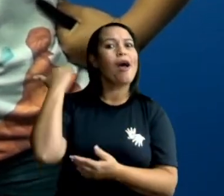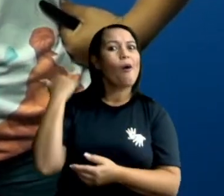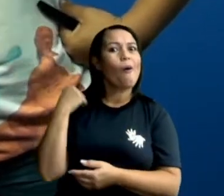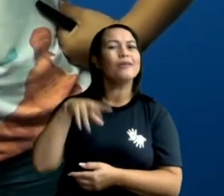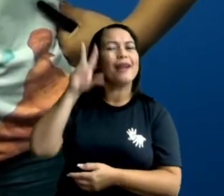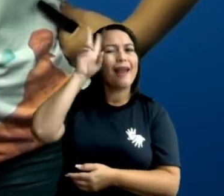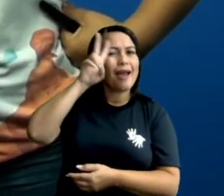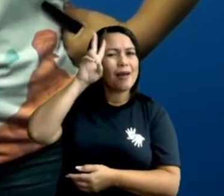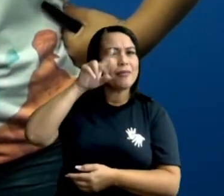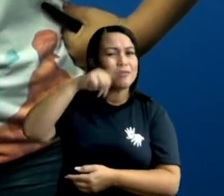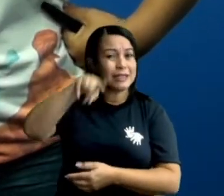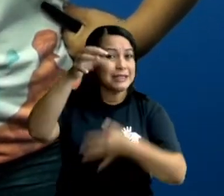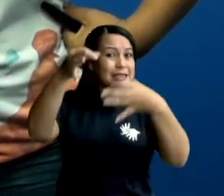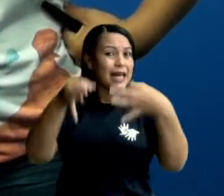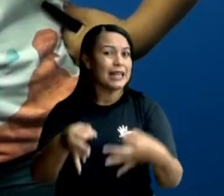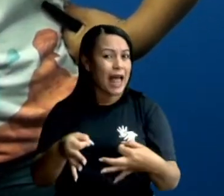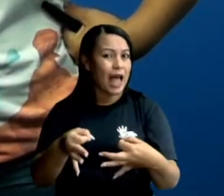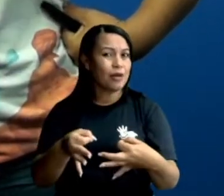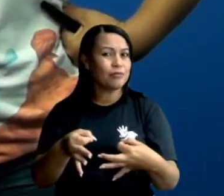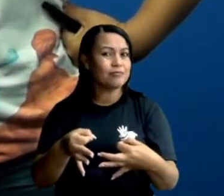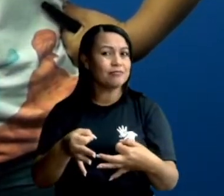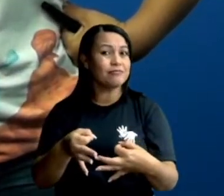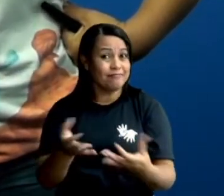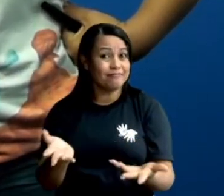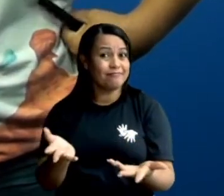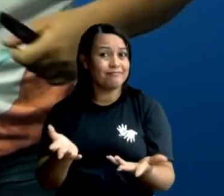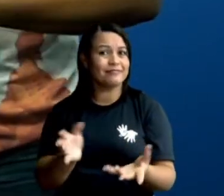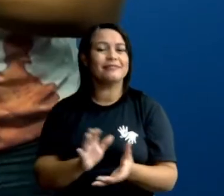eles. Vocês acertaram junto comigo?